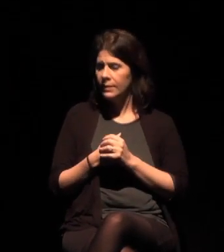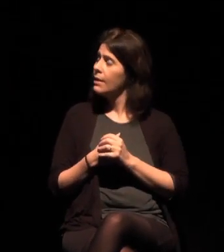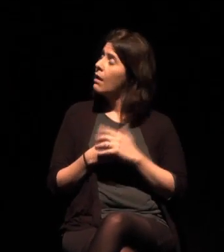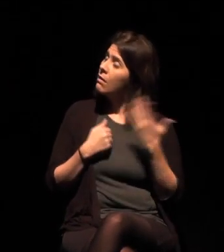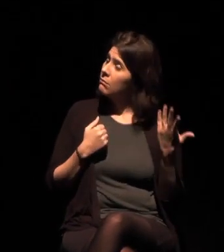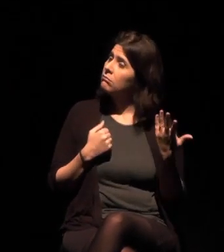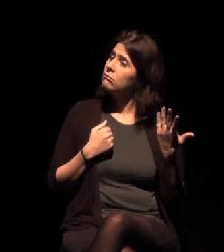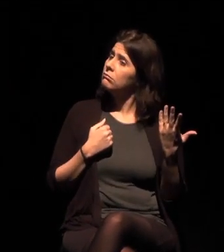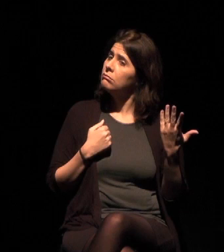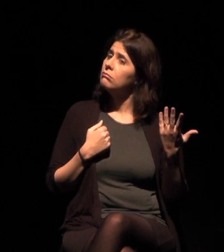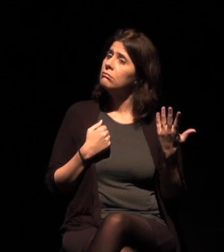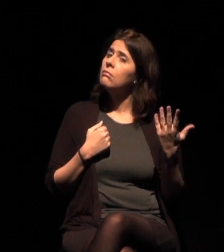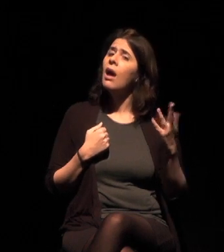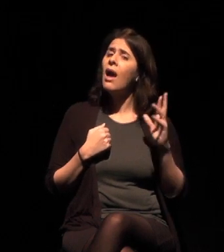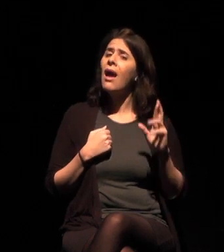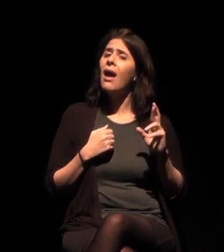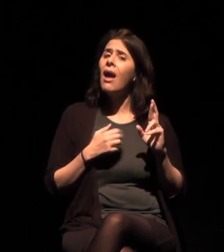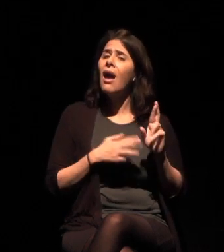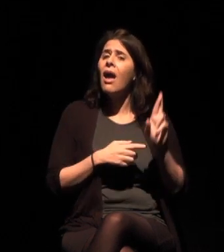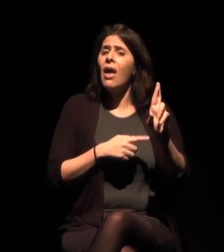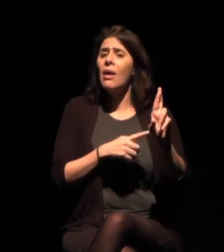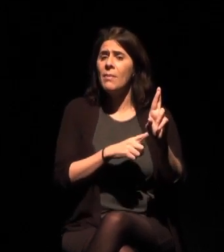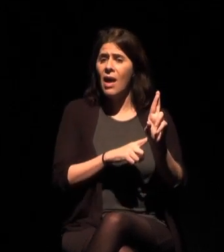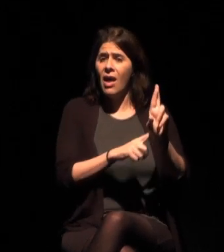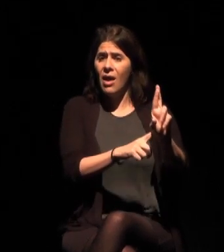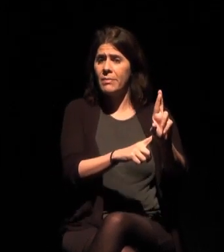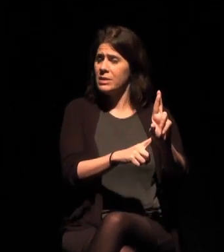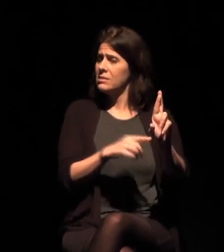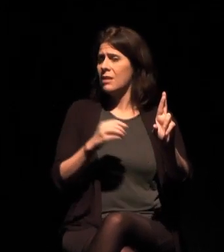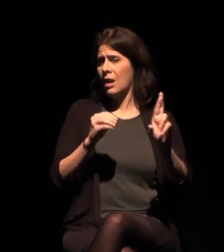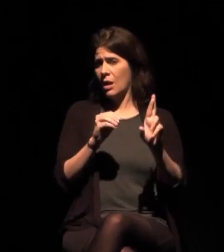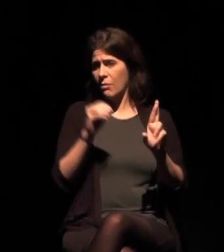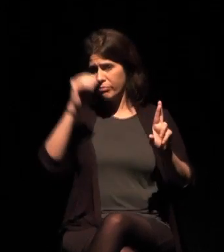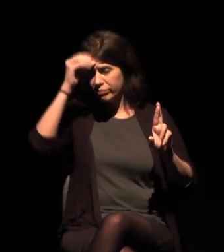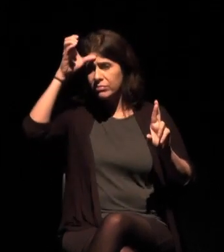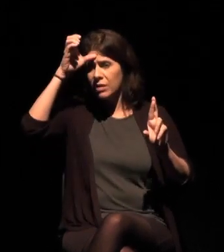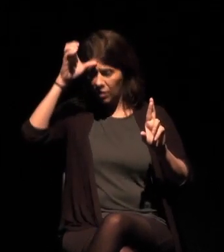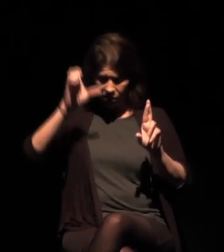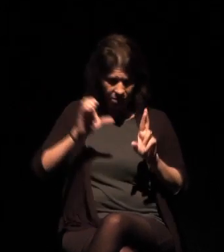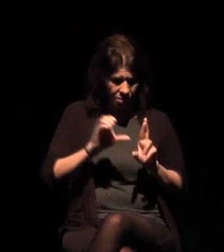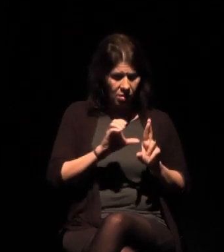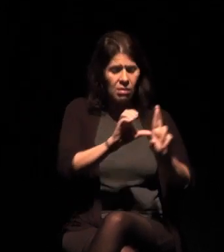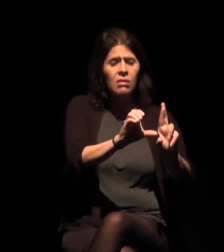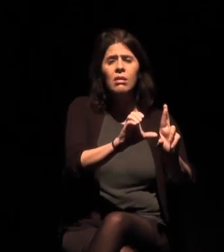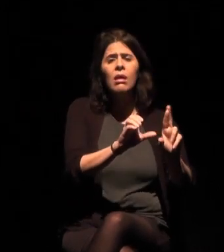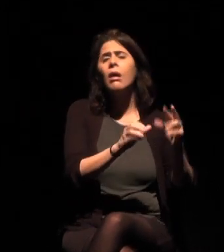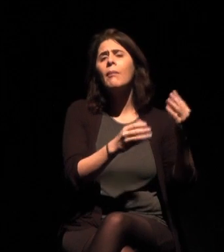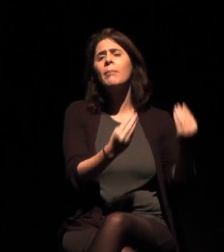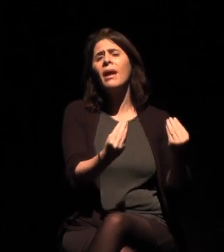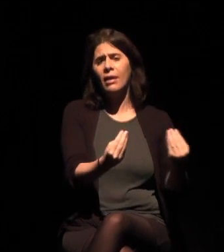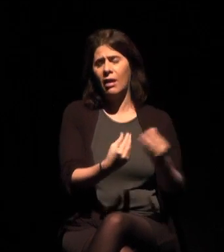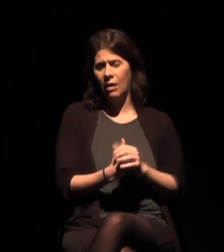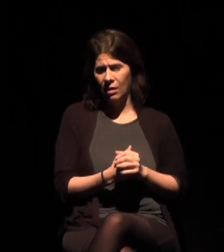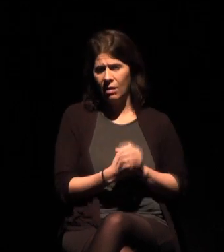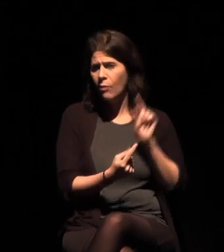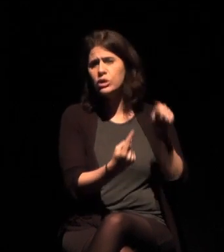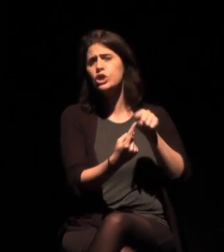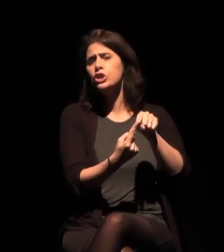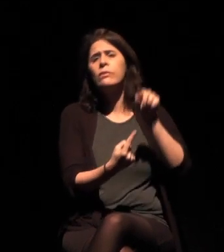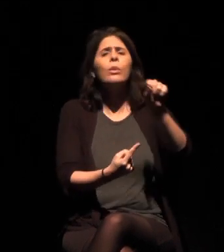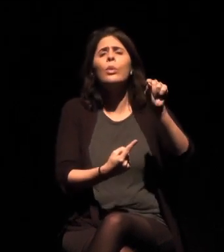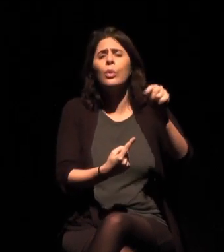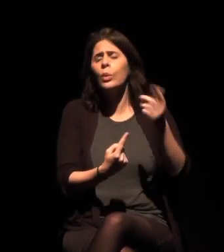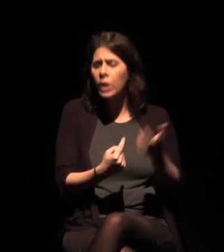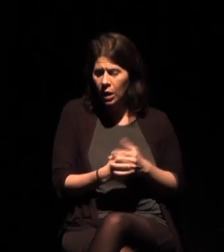conhecimento na presença de tantos dados e como que a gente vai juntar os dados que existem aí com representação de